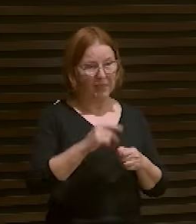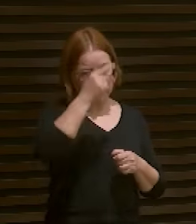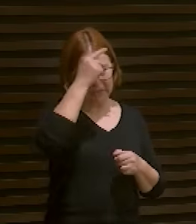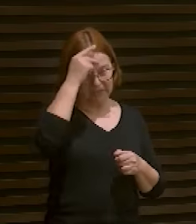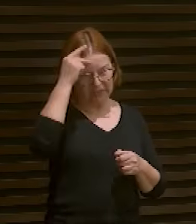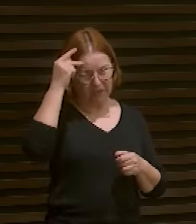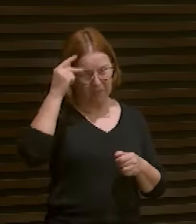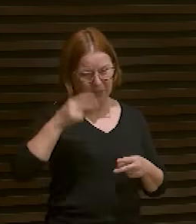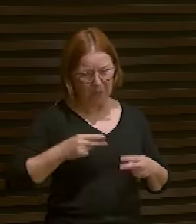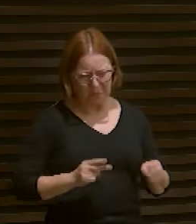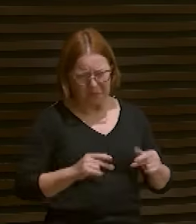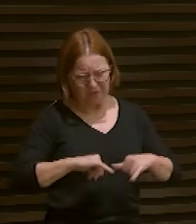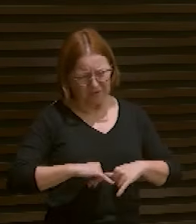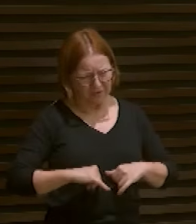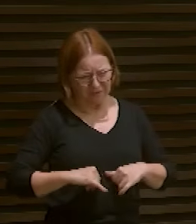cura.